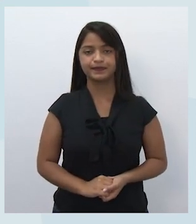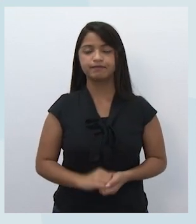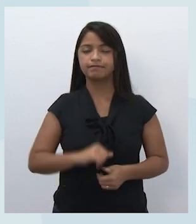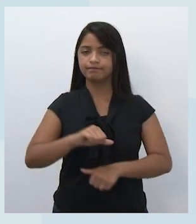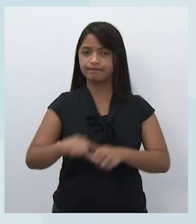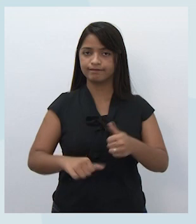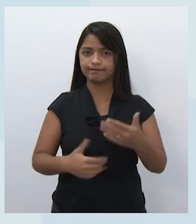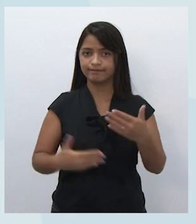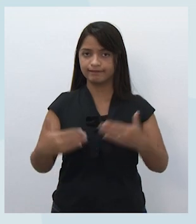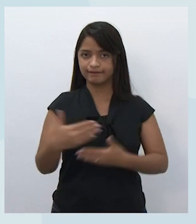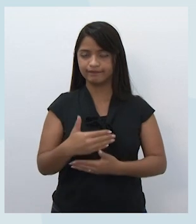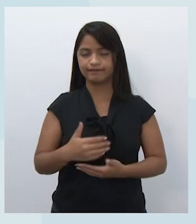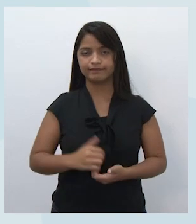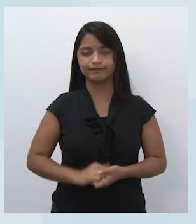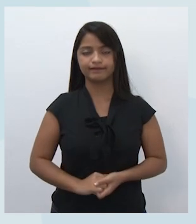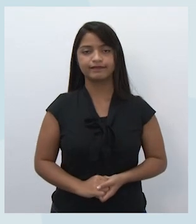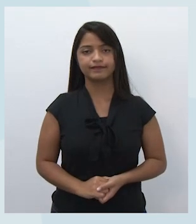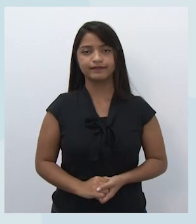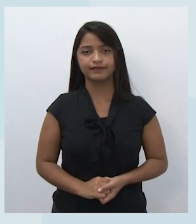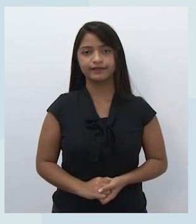Próximo slide.